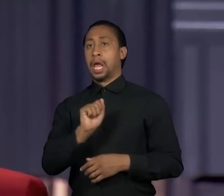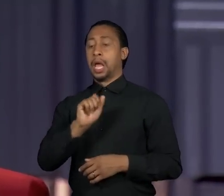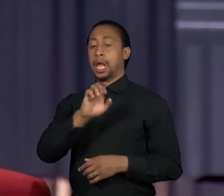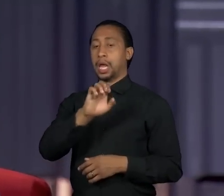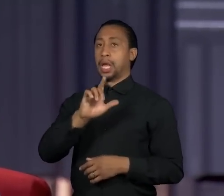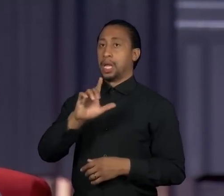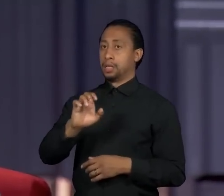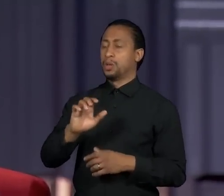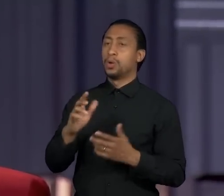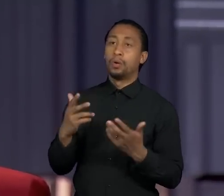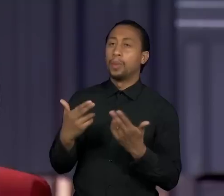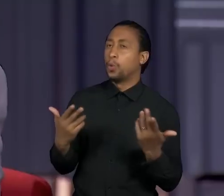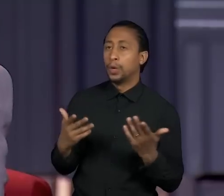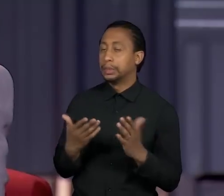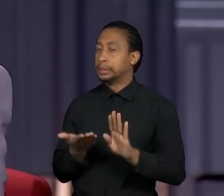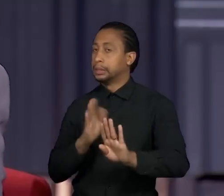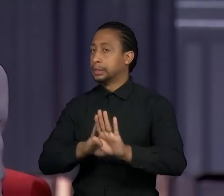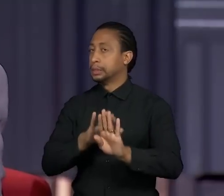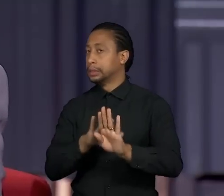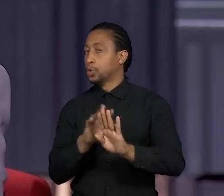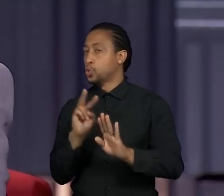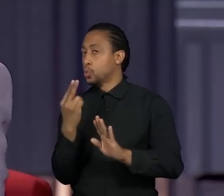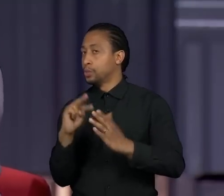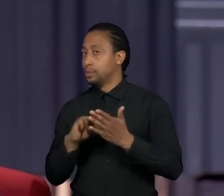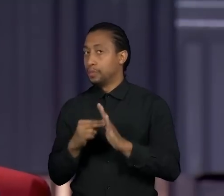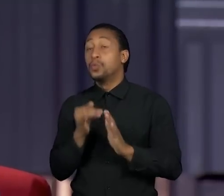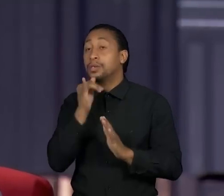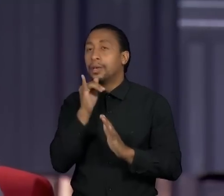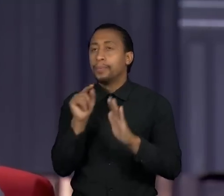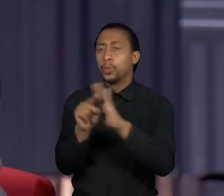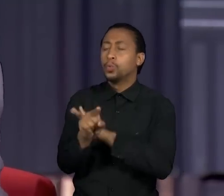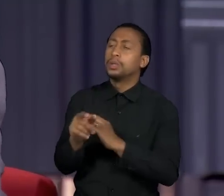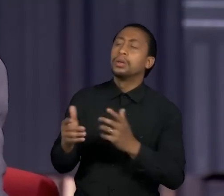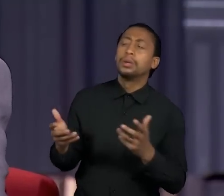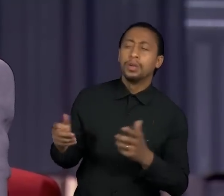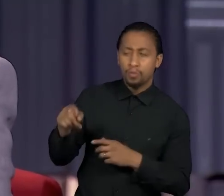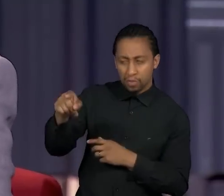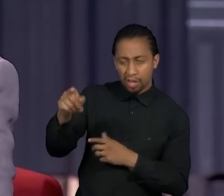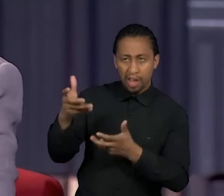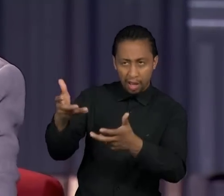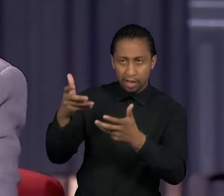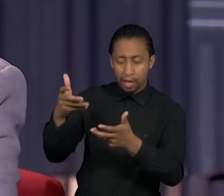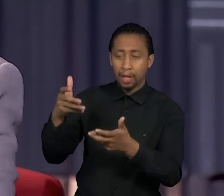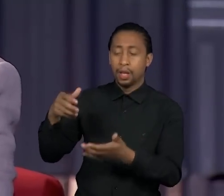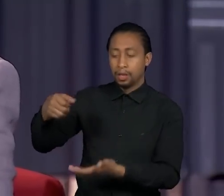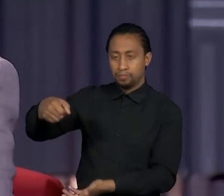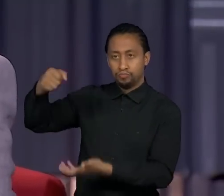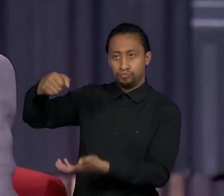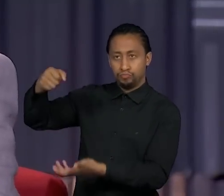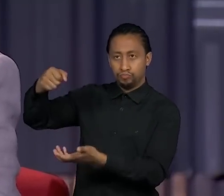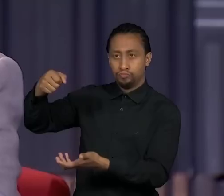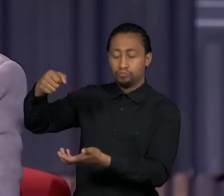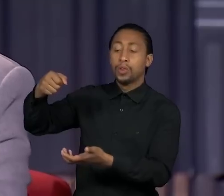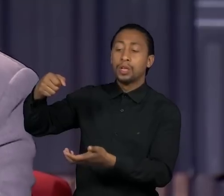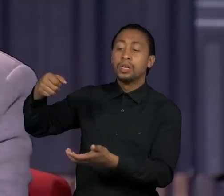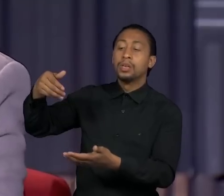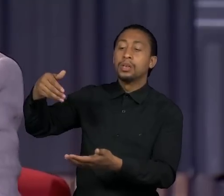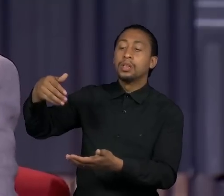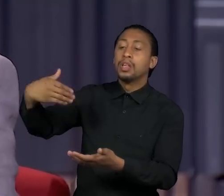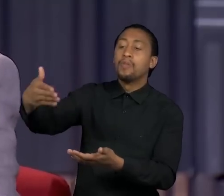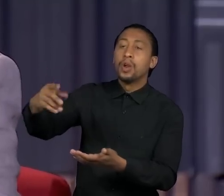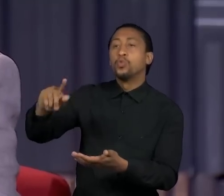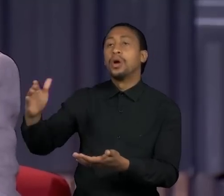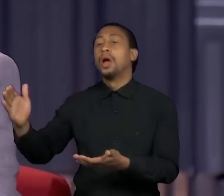duplo sentido. Tá. Por exemplo, o cara pergunta assim, meu irmão, e aí, você prefere que eu coloque essas compras aí na frente ou eu posso colocar